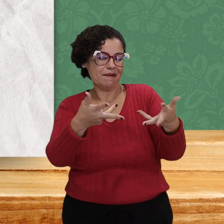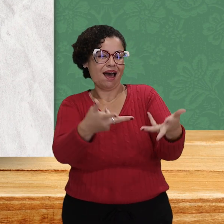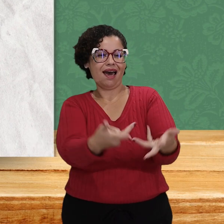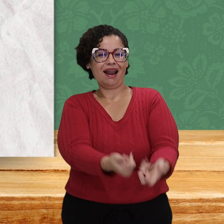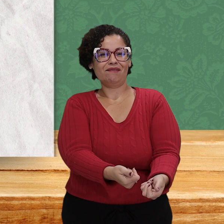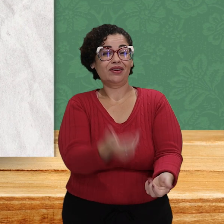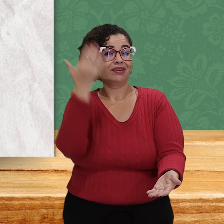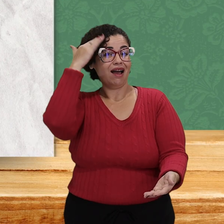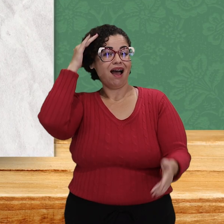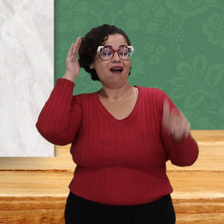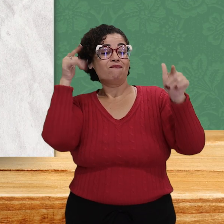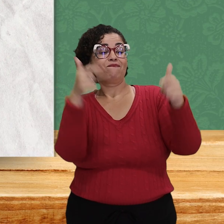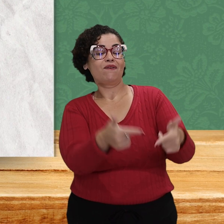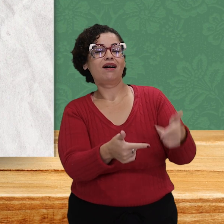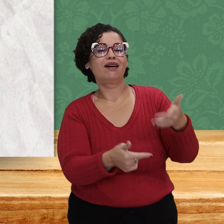cidade maravilhosa.